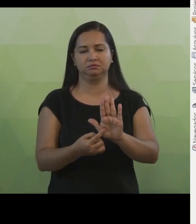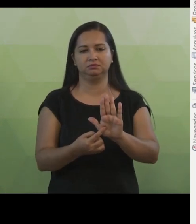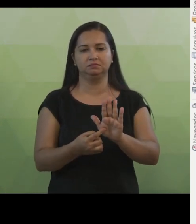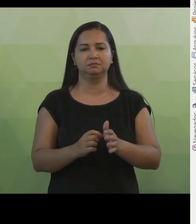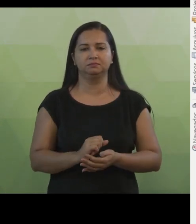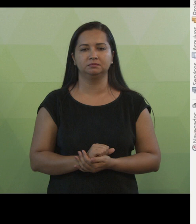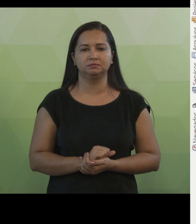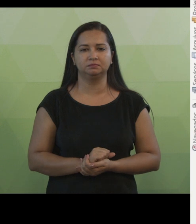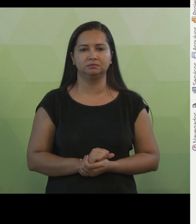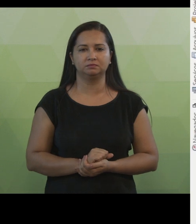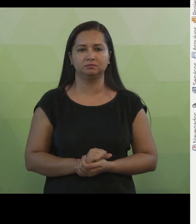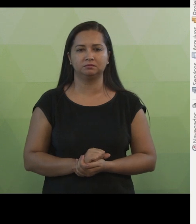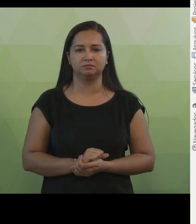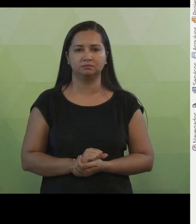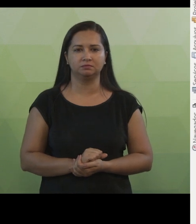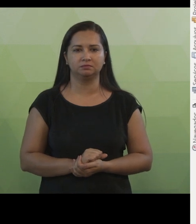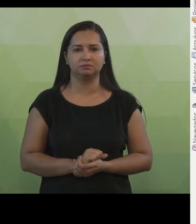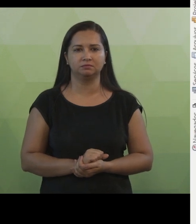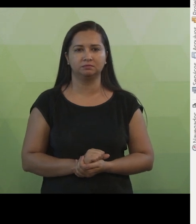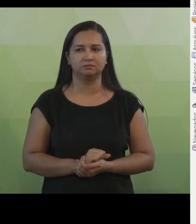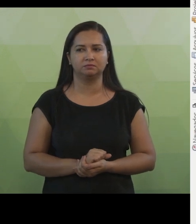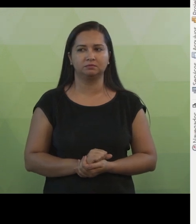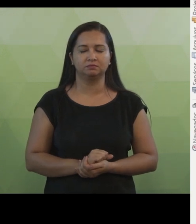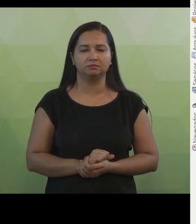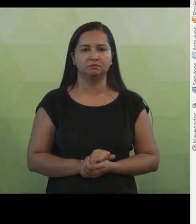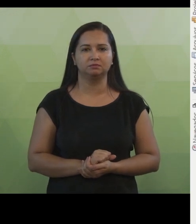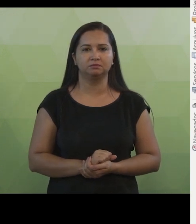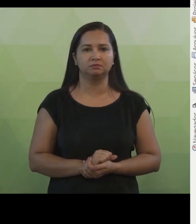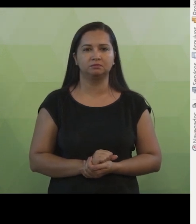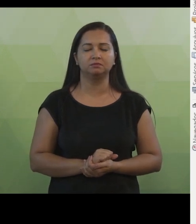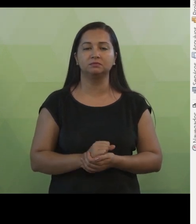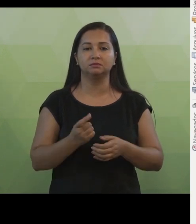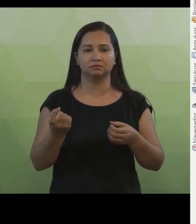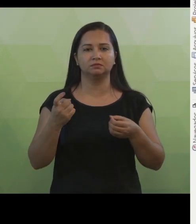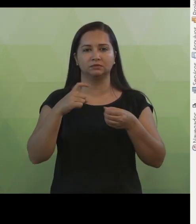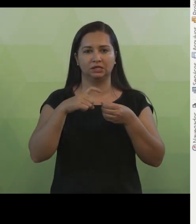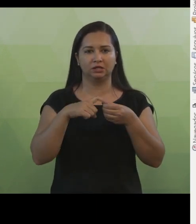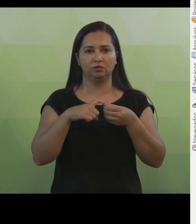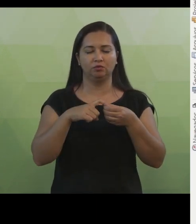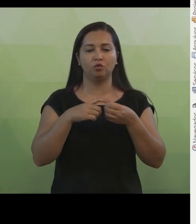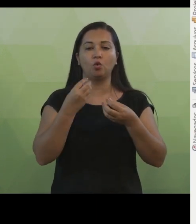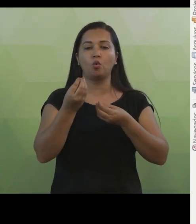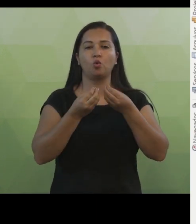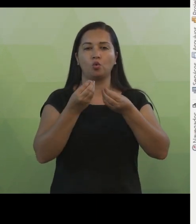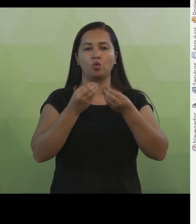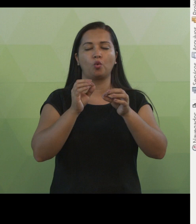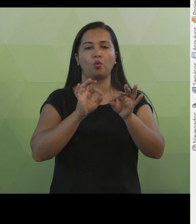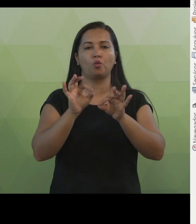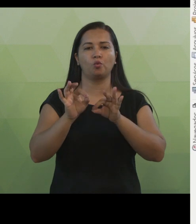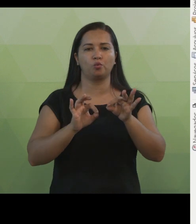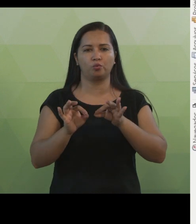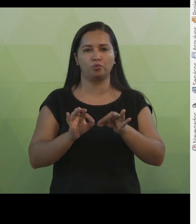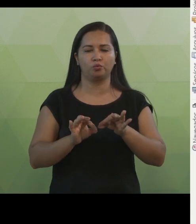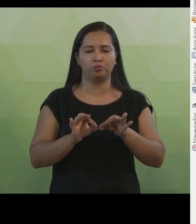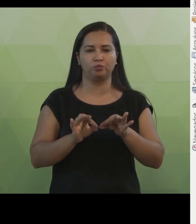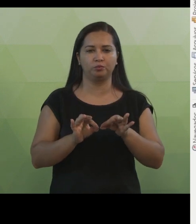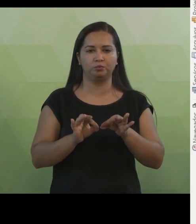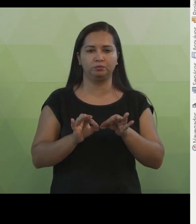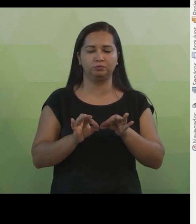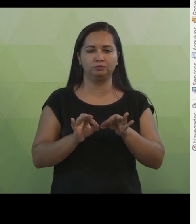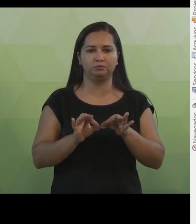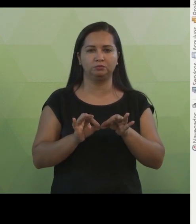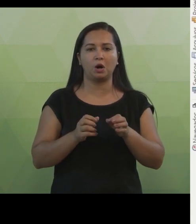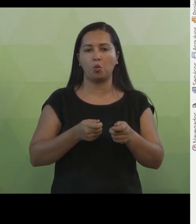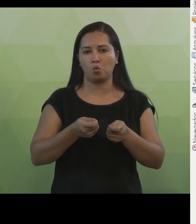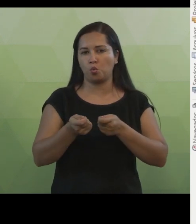Salvar, vamos executar número ímpar. Vamos testar aqui novamente agora com número par,